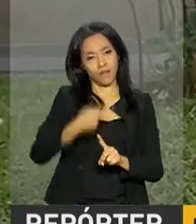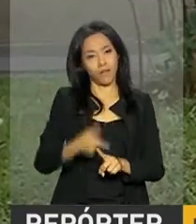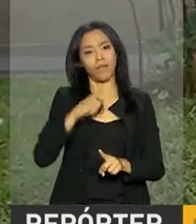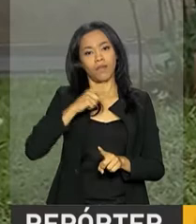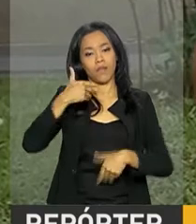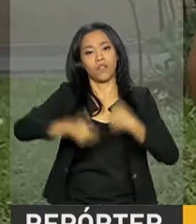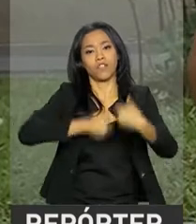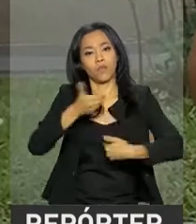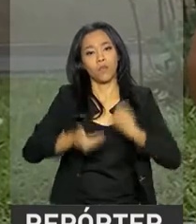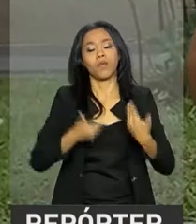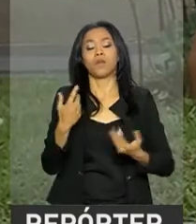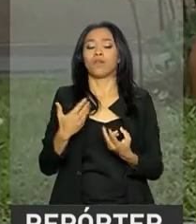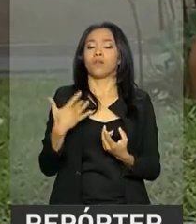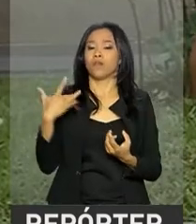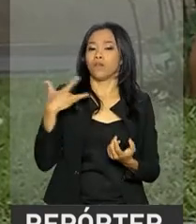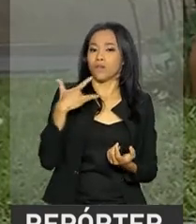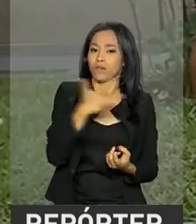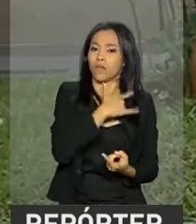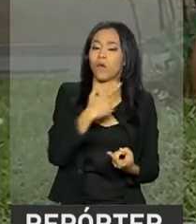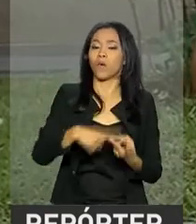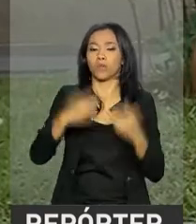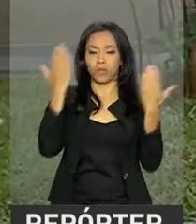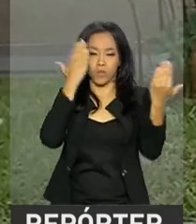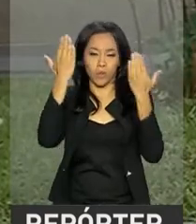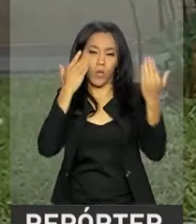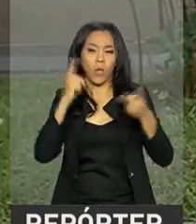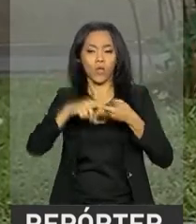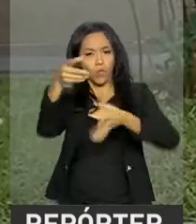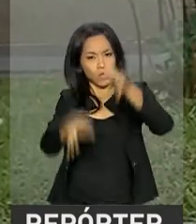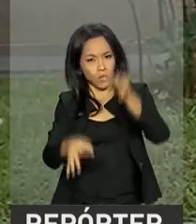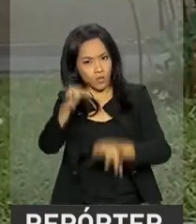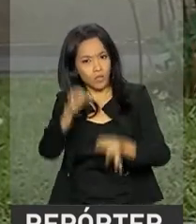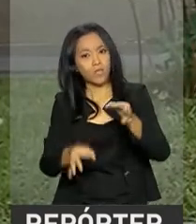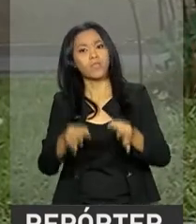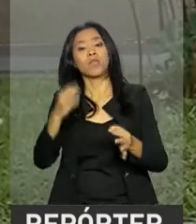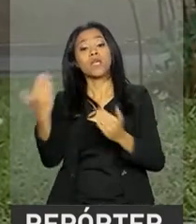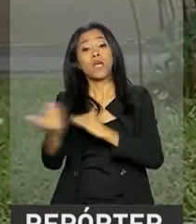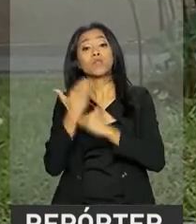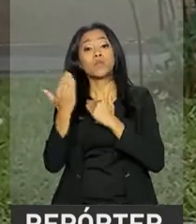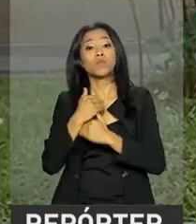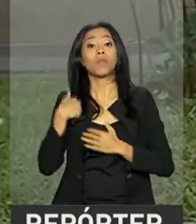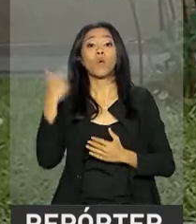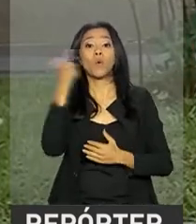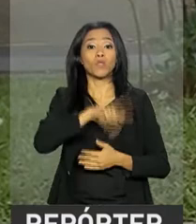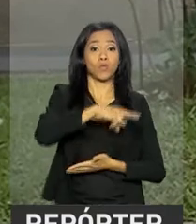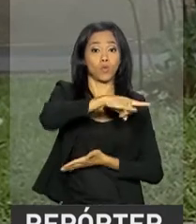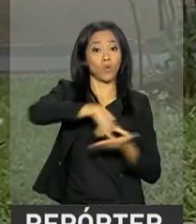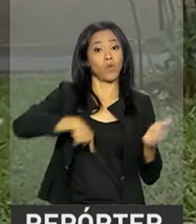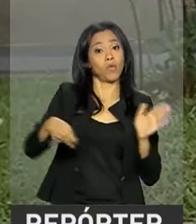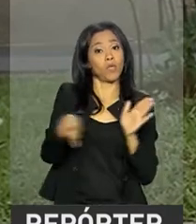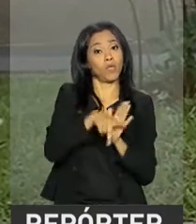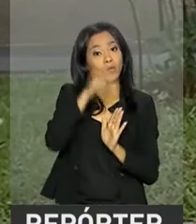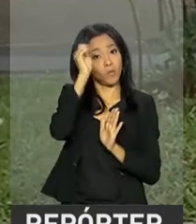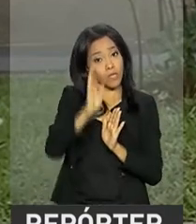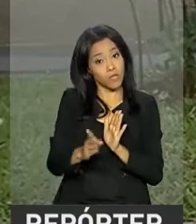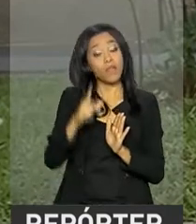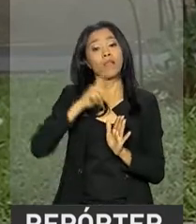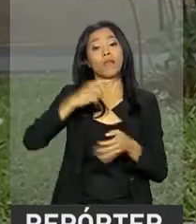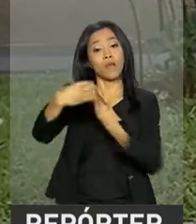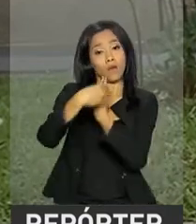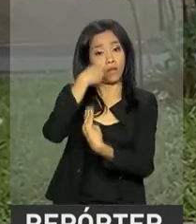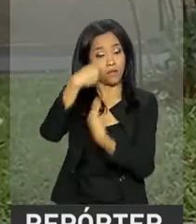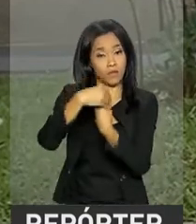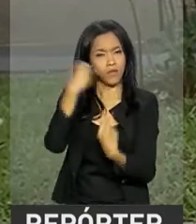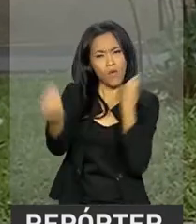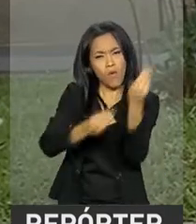atendimento médico e psicológico, assistência jurídica e ajuda para conseguir os documentos brasileiros. Eles também recebem as orientações